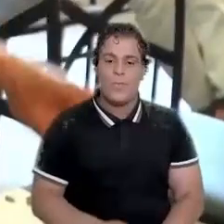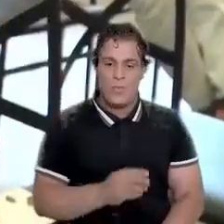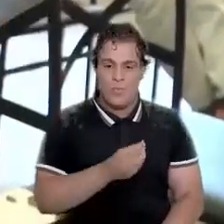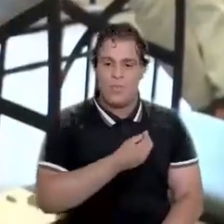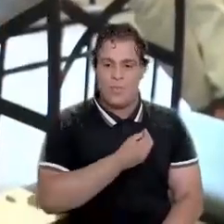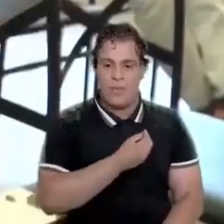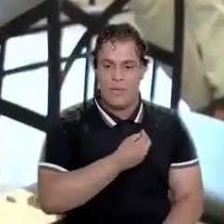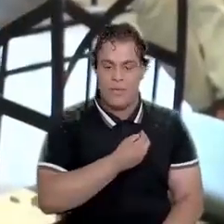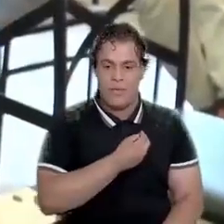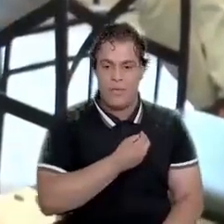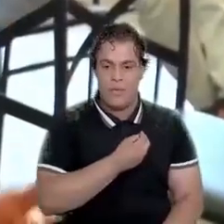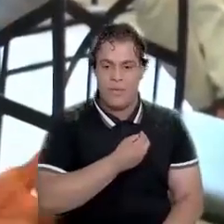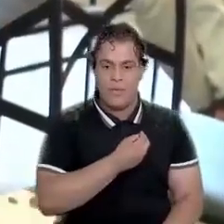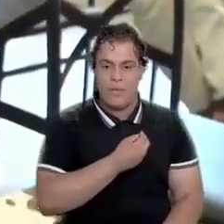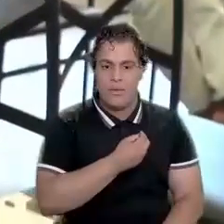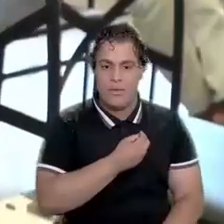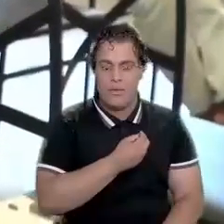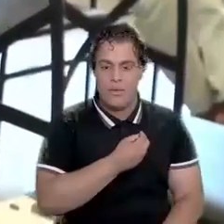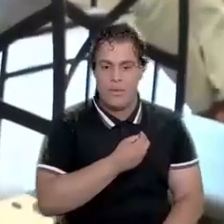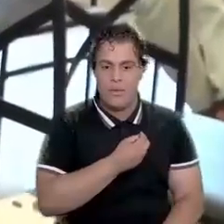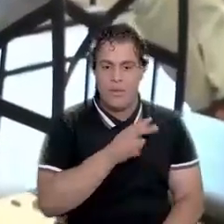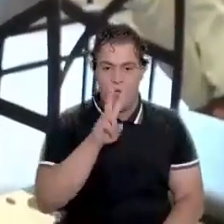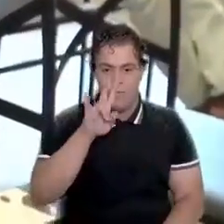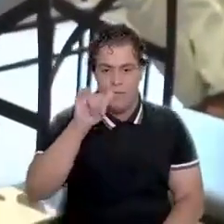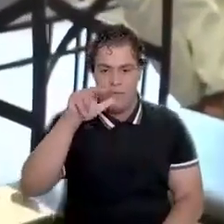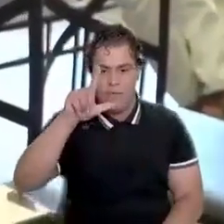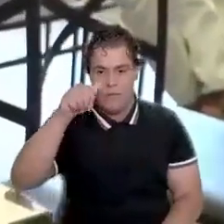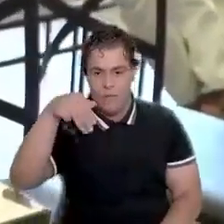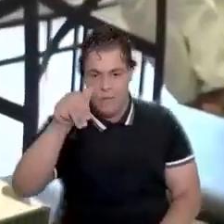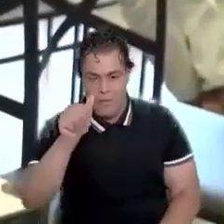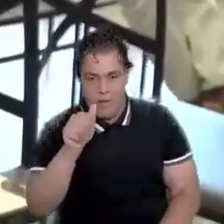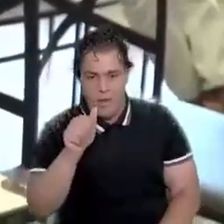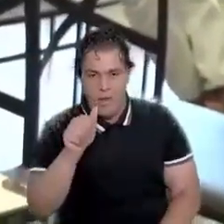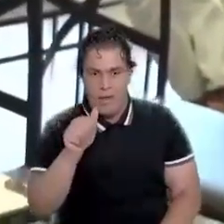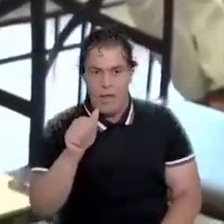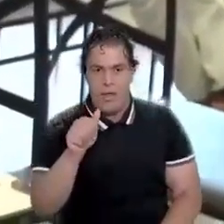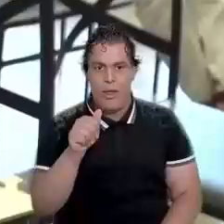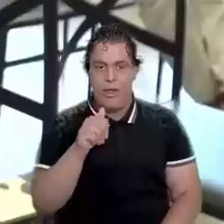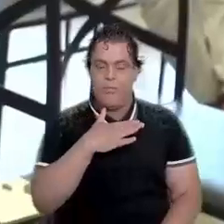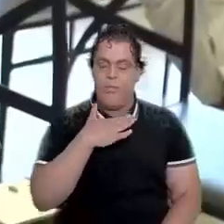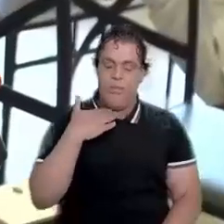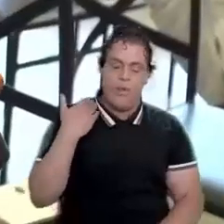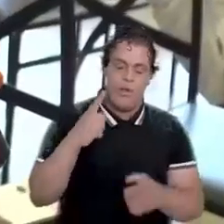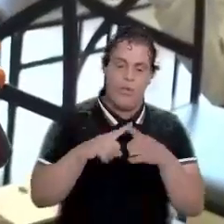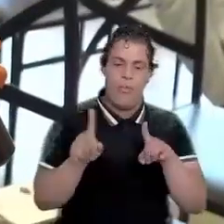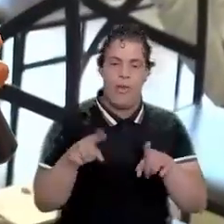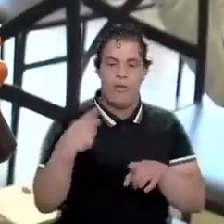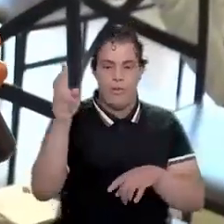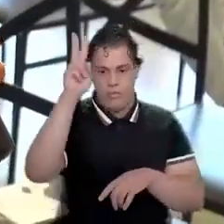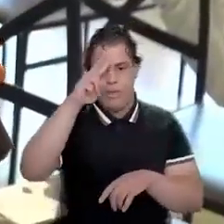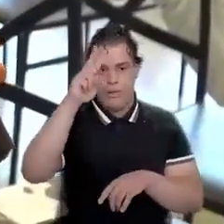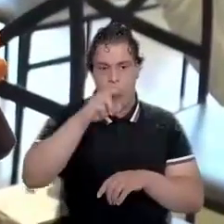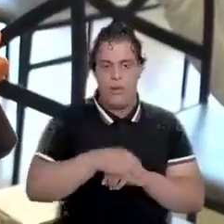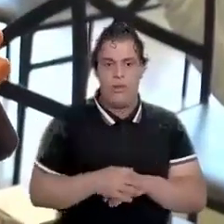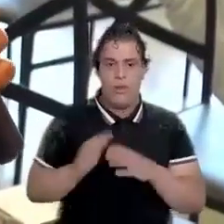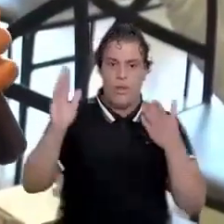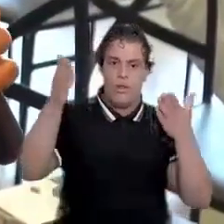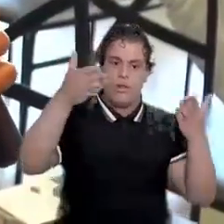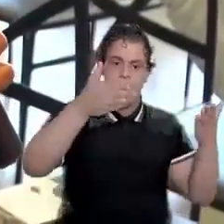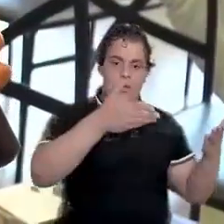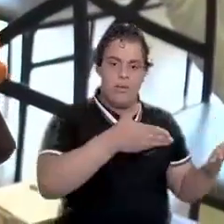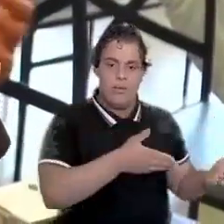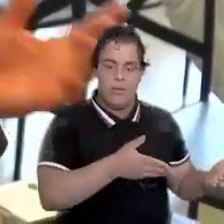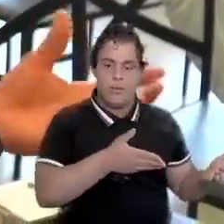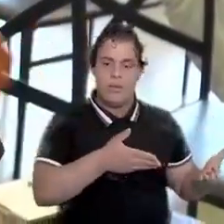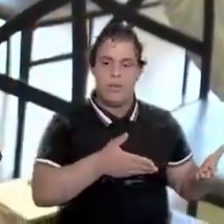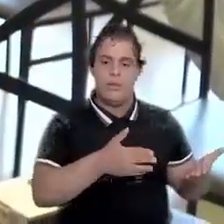né? Que entre nós trouxeram a Aldravia para Araxá e para o nosso meio,